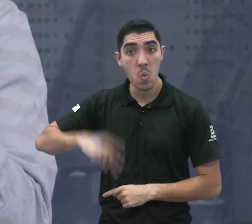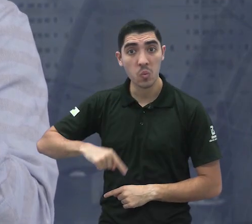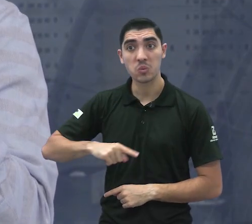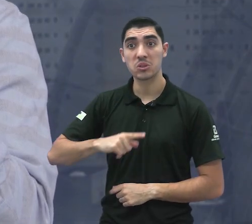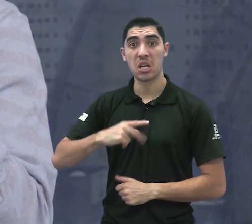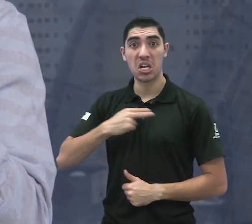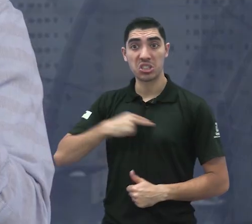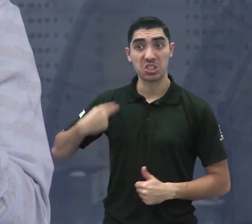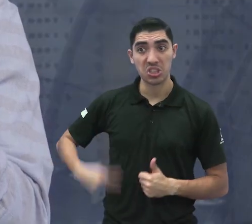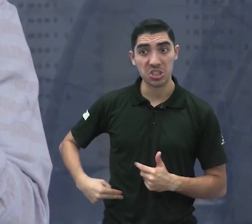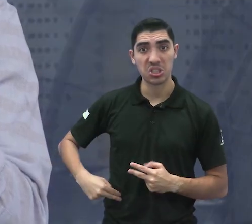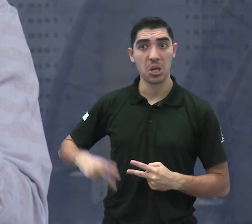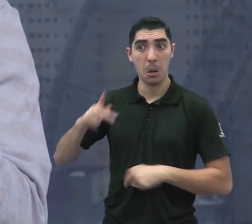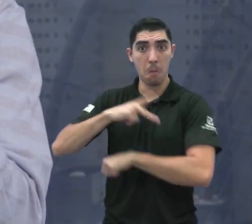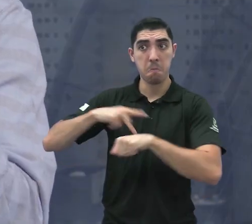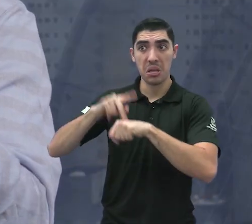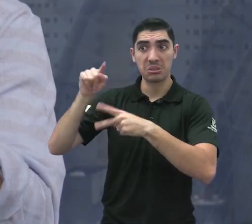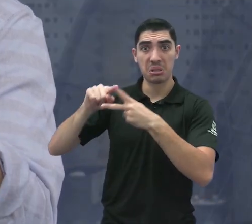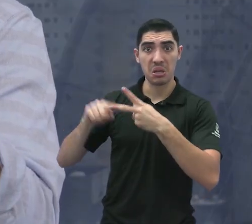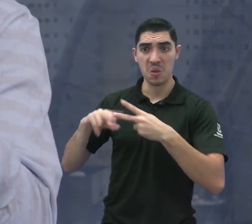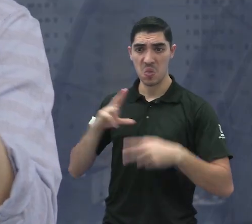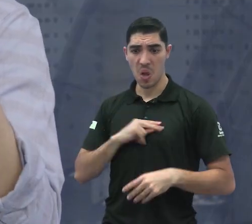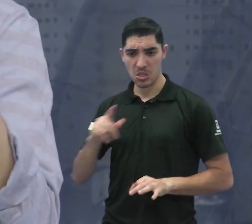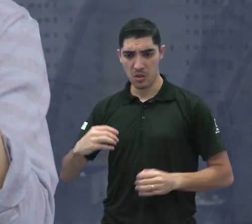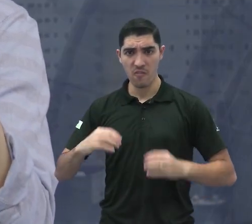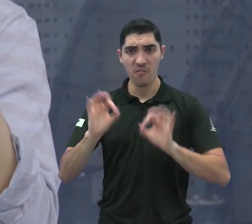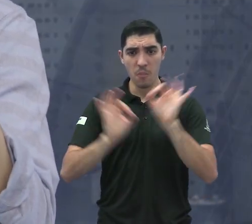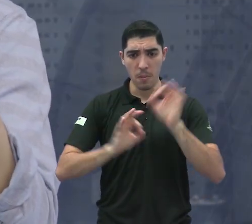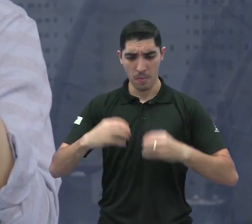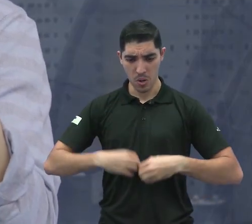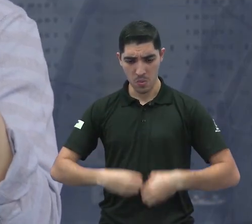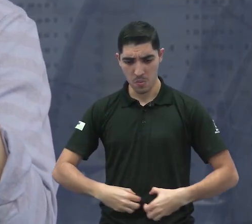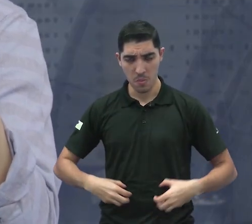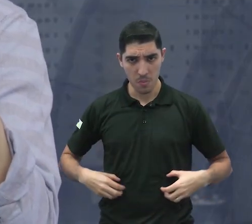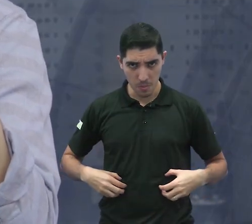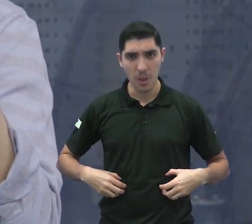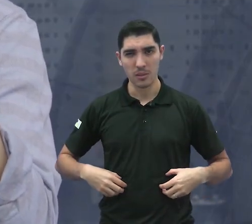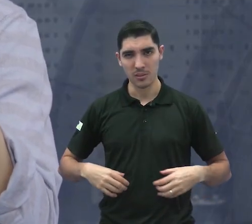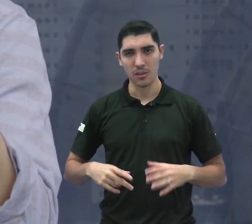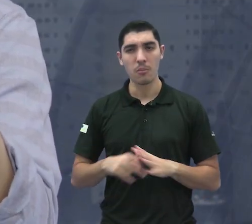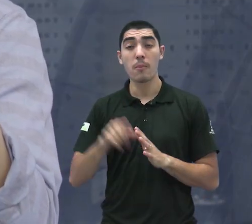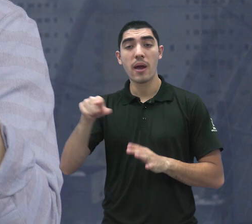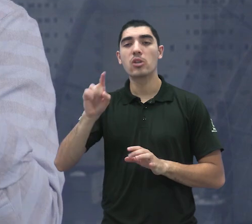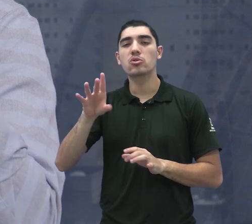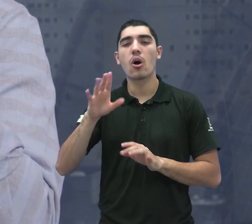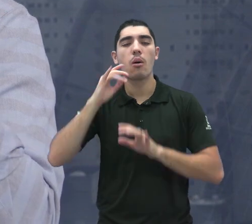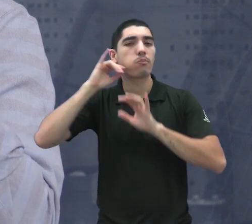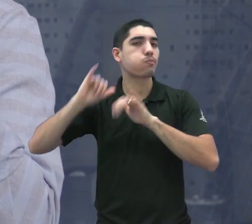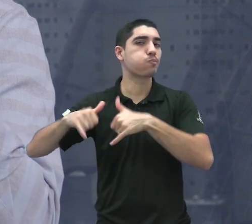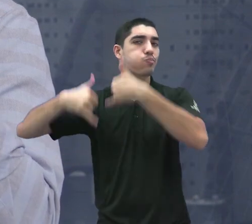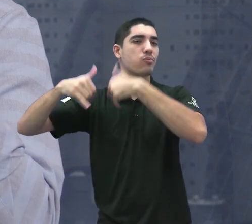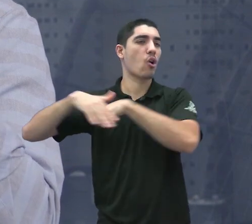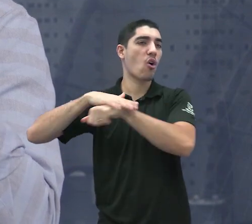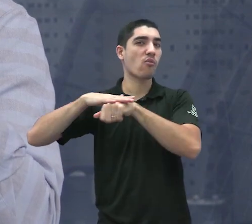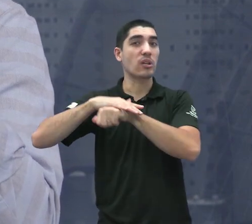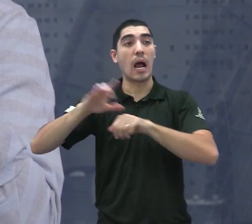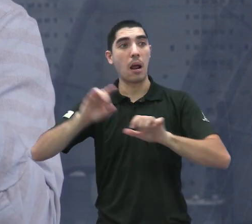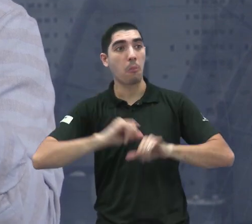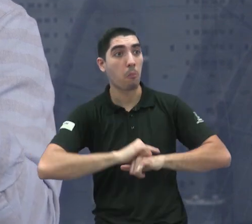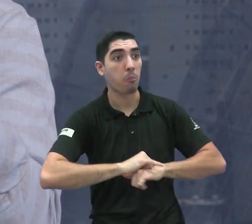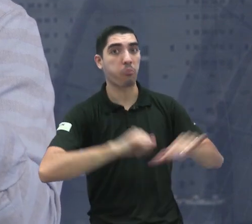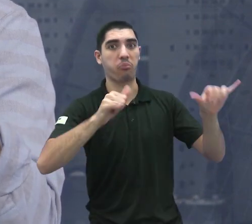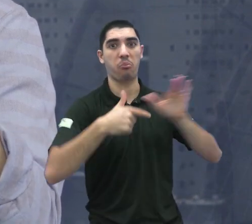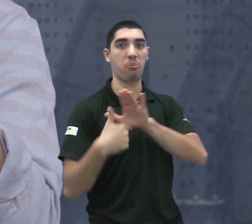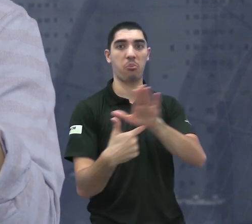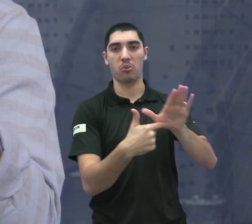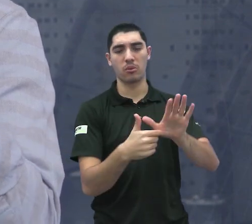órgãos artificiais. Ou foi uma conversa séria que por microfone acabou vazando. De qualquer forma, a tecnologia